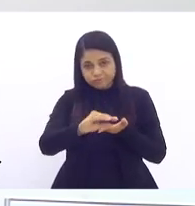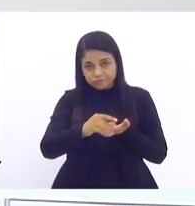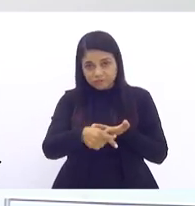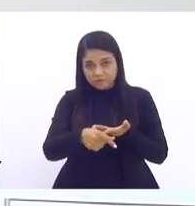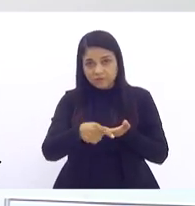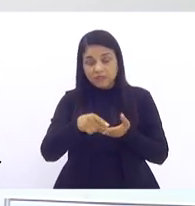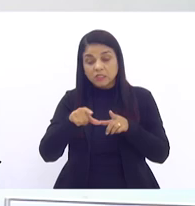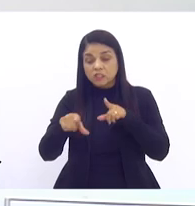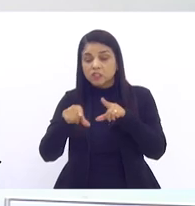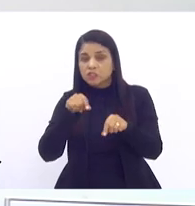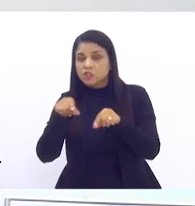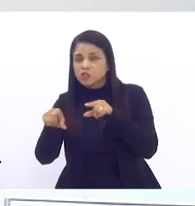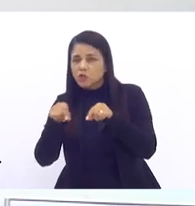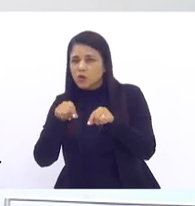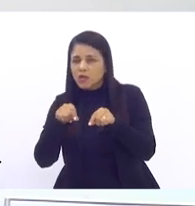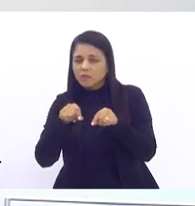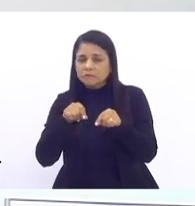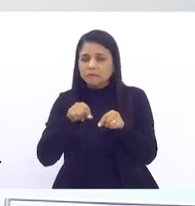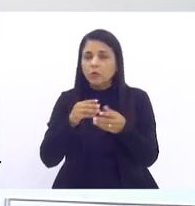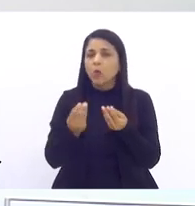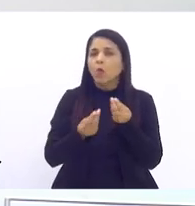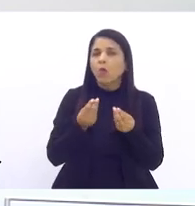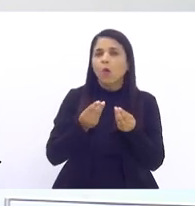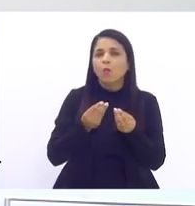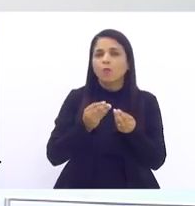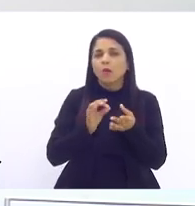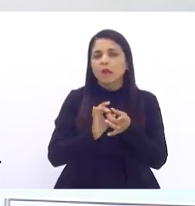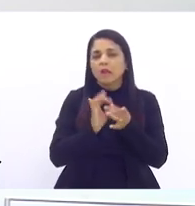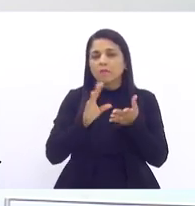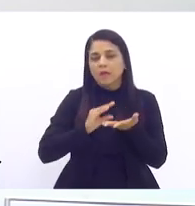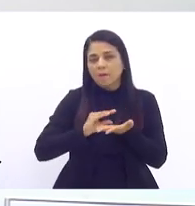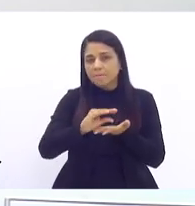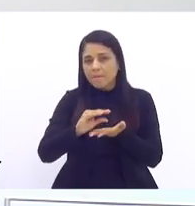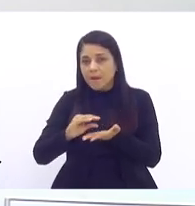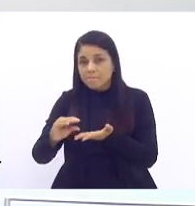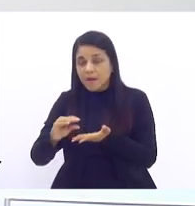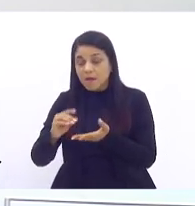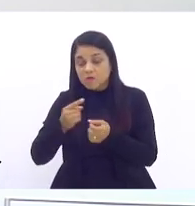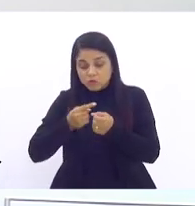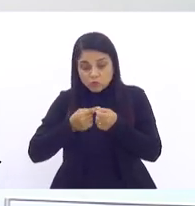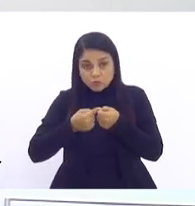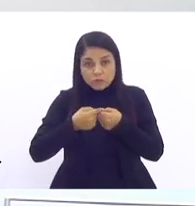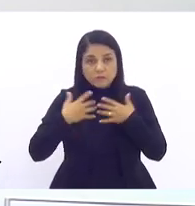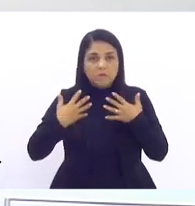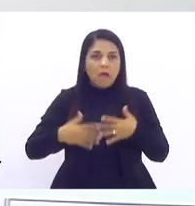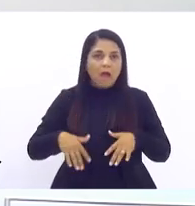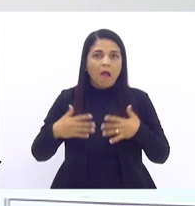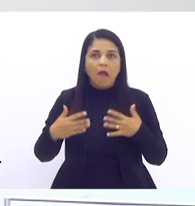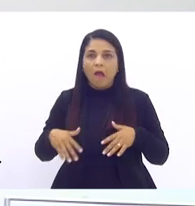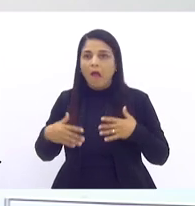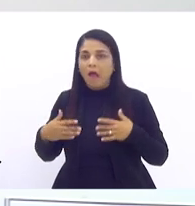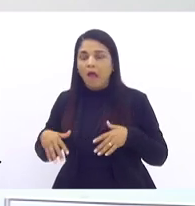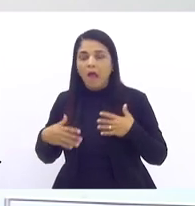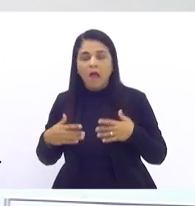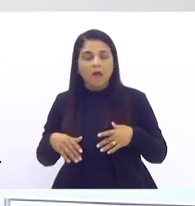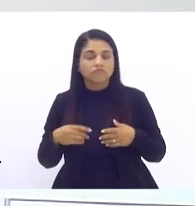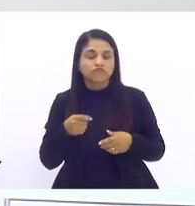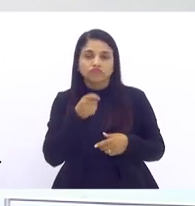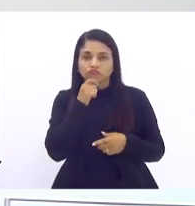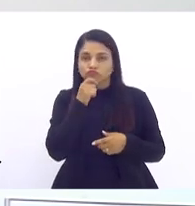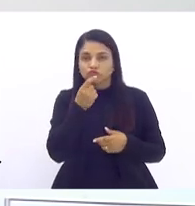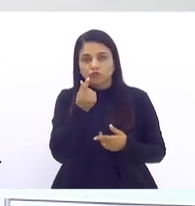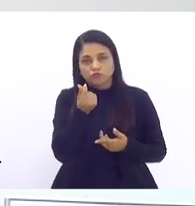com relação a essas liberações os municípios inclusive ficaram muito Aflitos porque se viram sem dinheiro